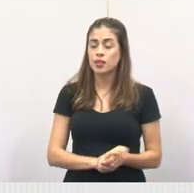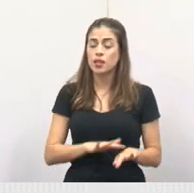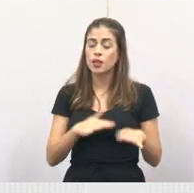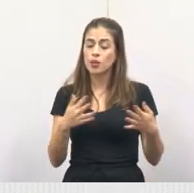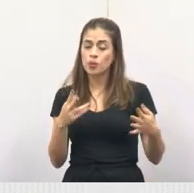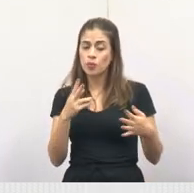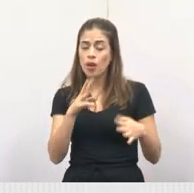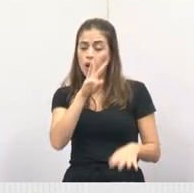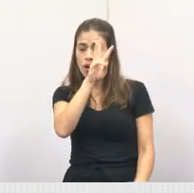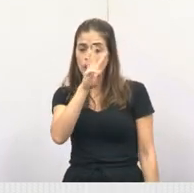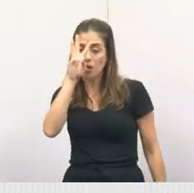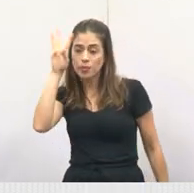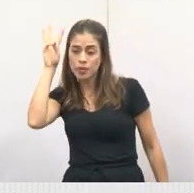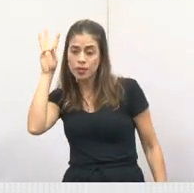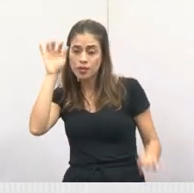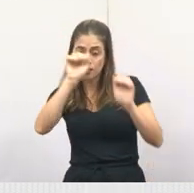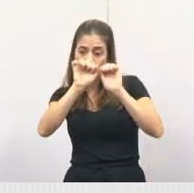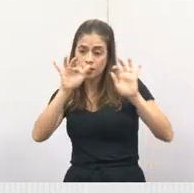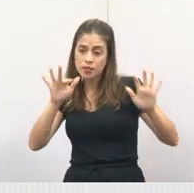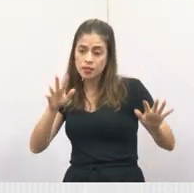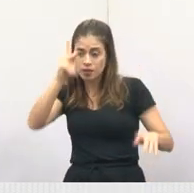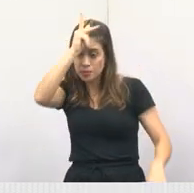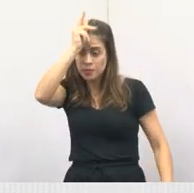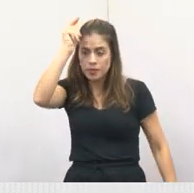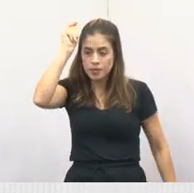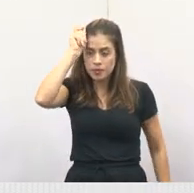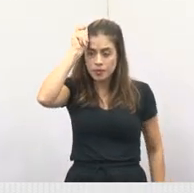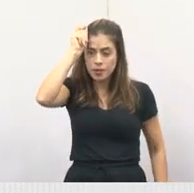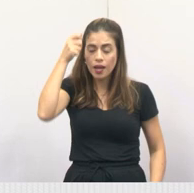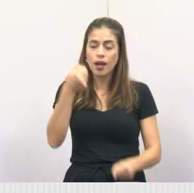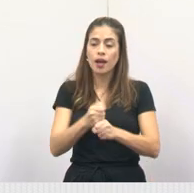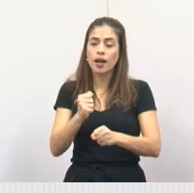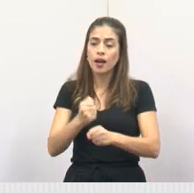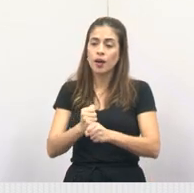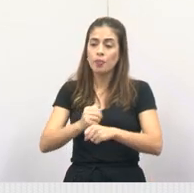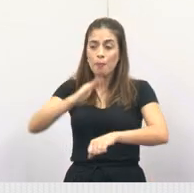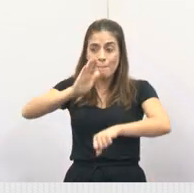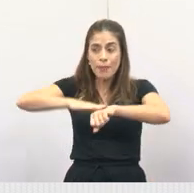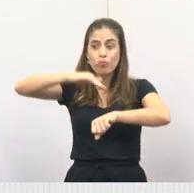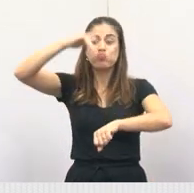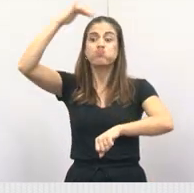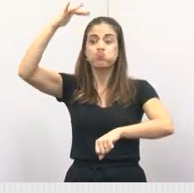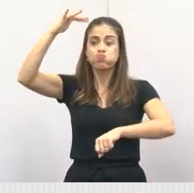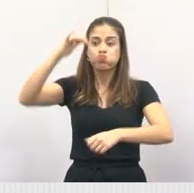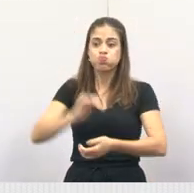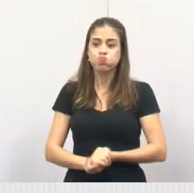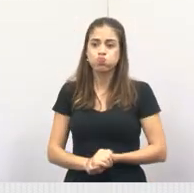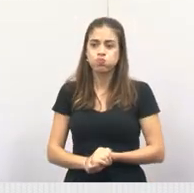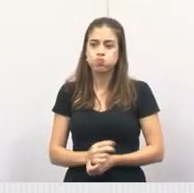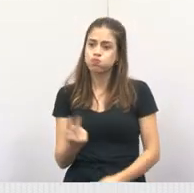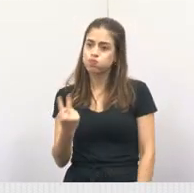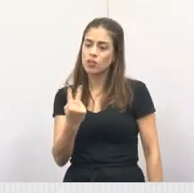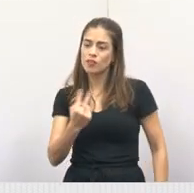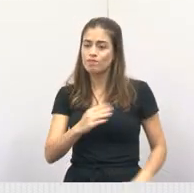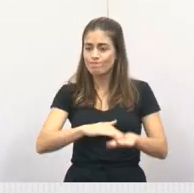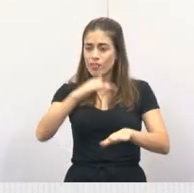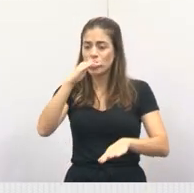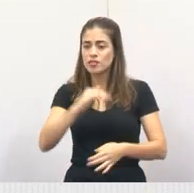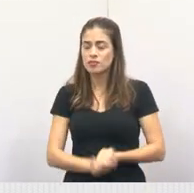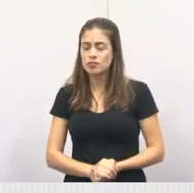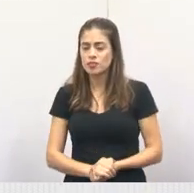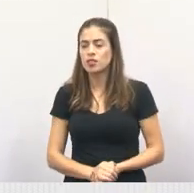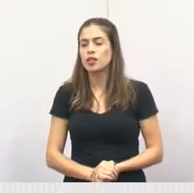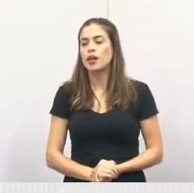no Portal de Transparência da prefeitura essa obra mais que dobrou de preço dobrou de preço ou ela saiu